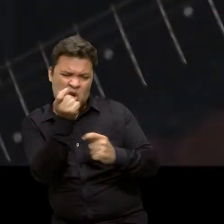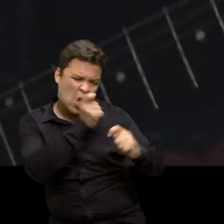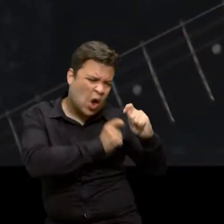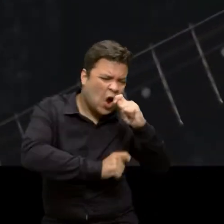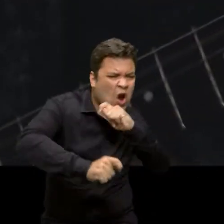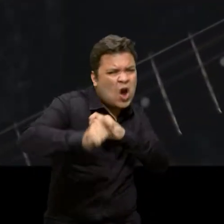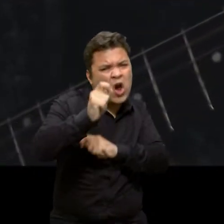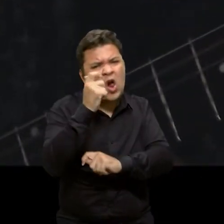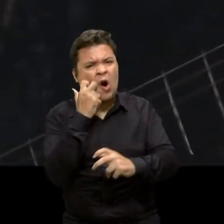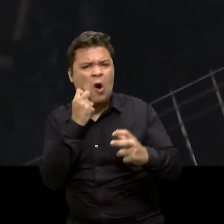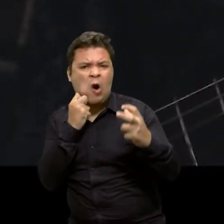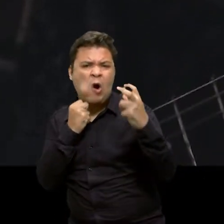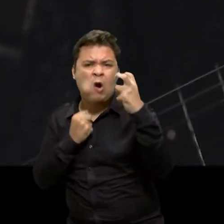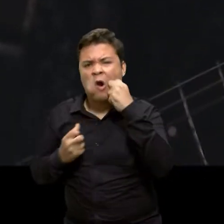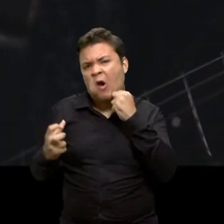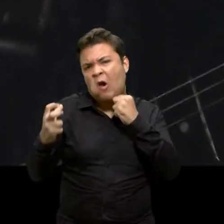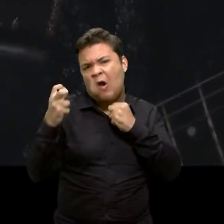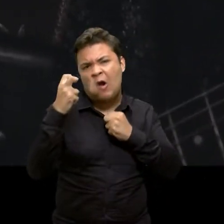ganhar dinheiro.